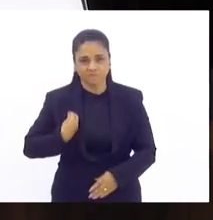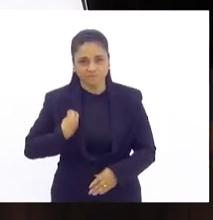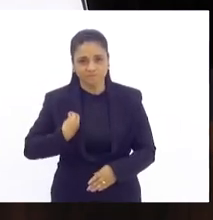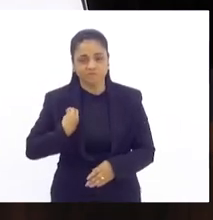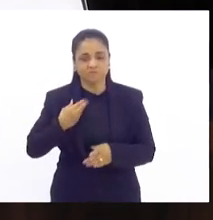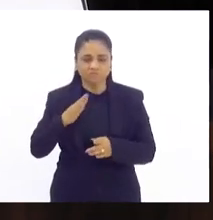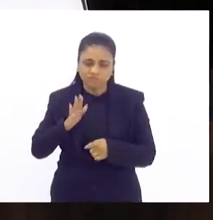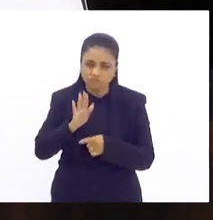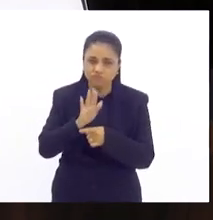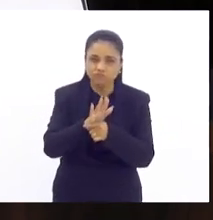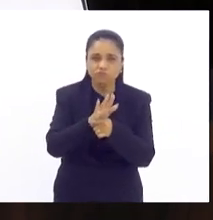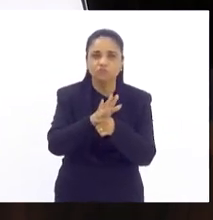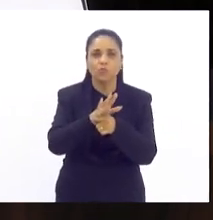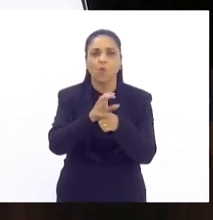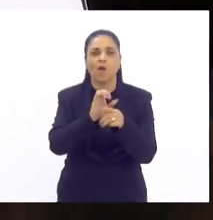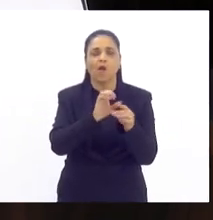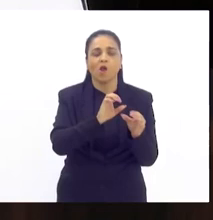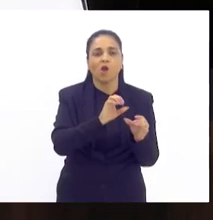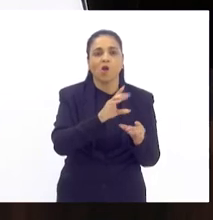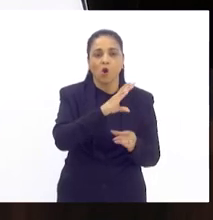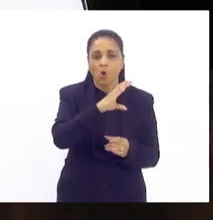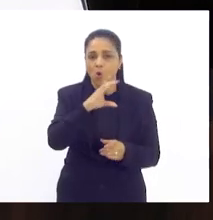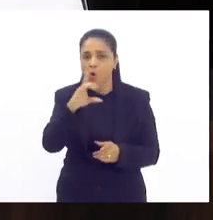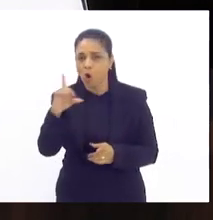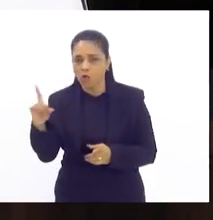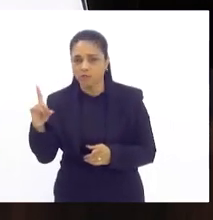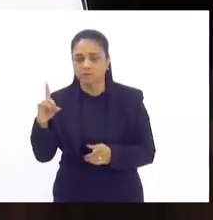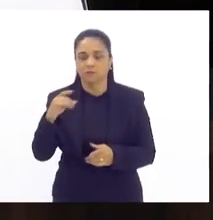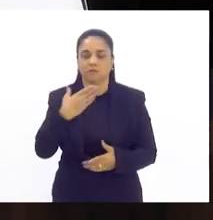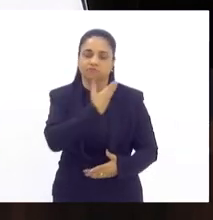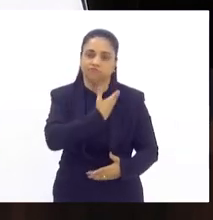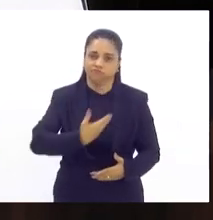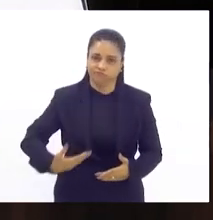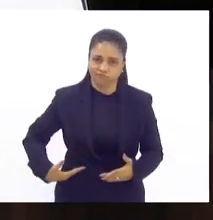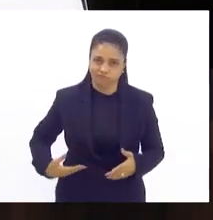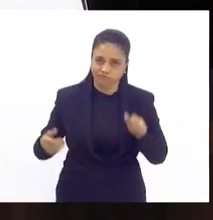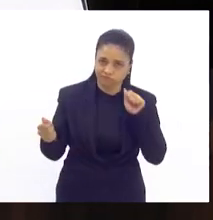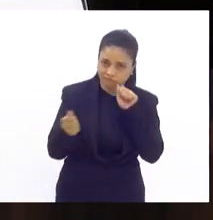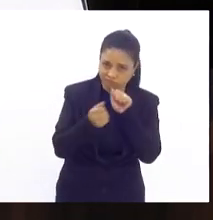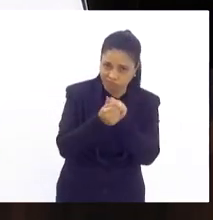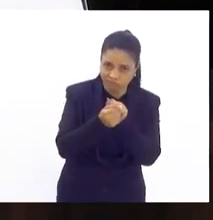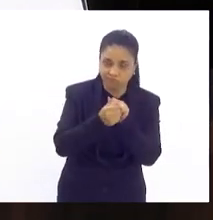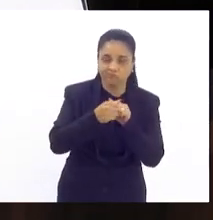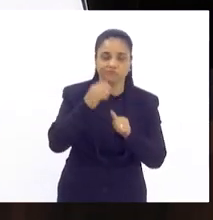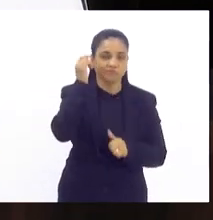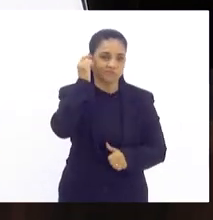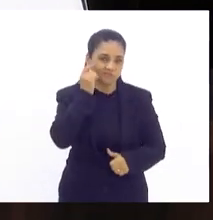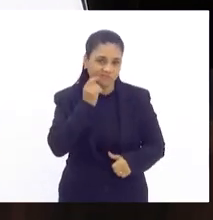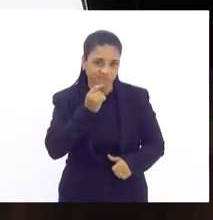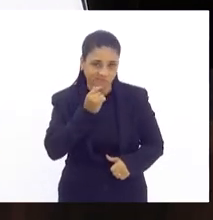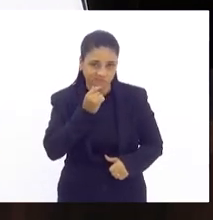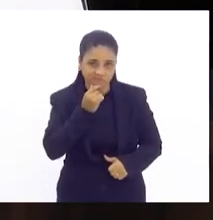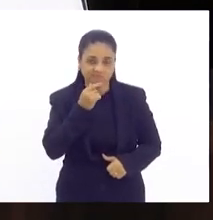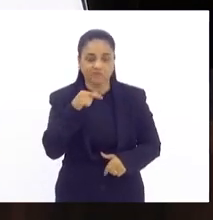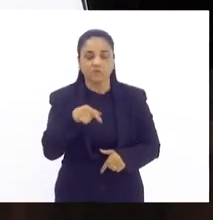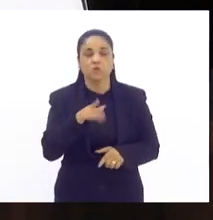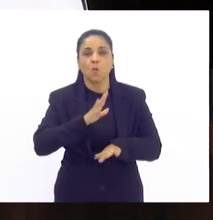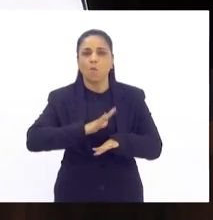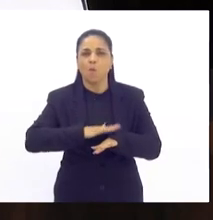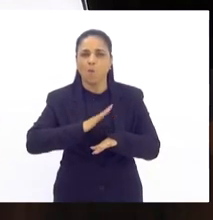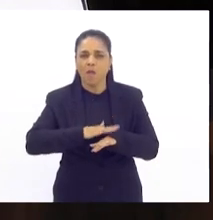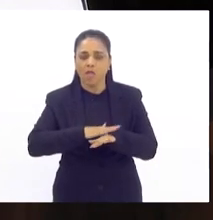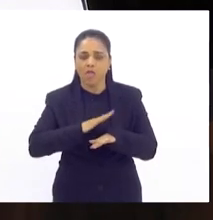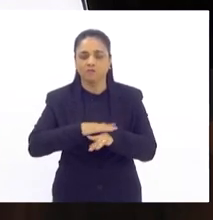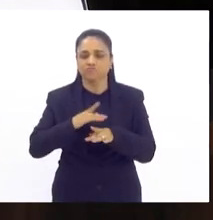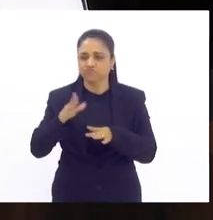coordenar, junto com o governador Cláudio Castro, no pior momento da tragédia, aquela... um